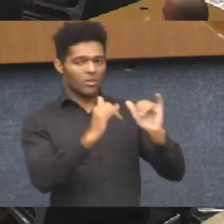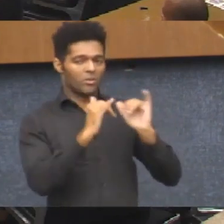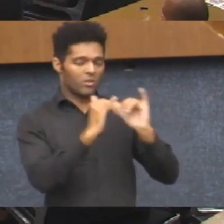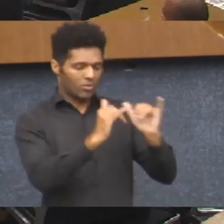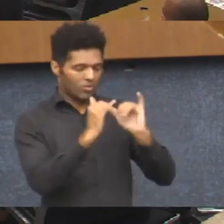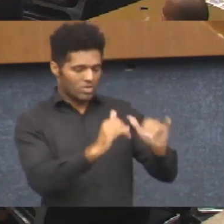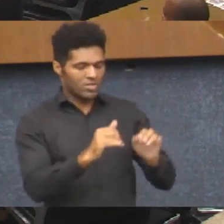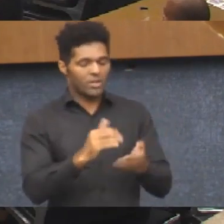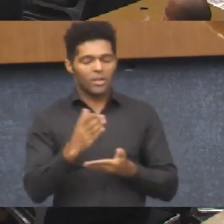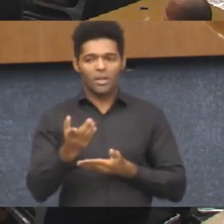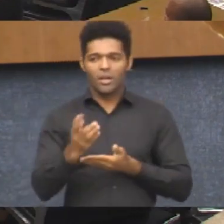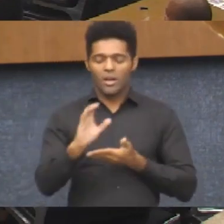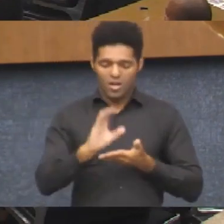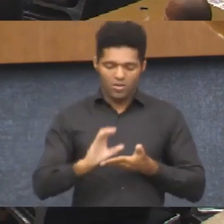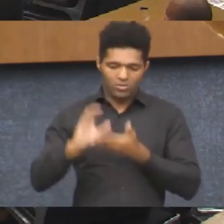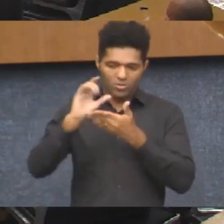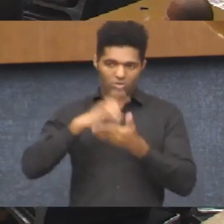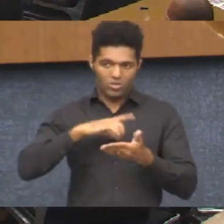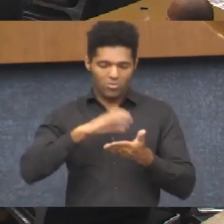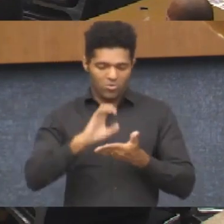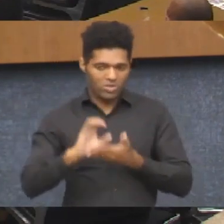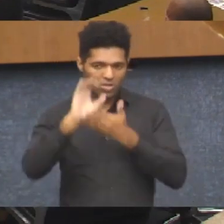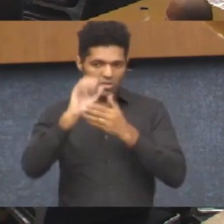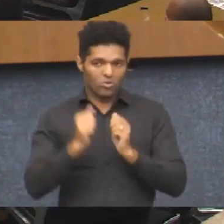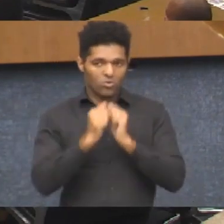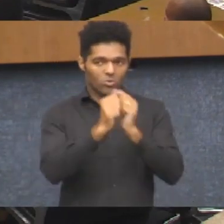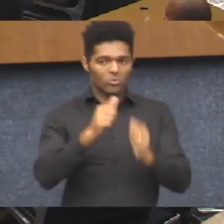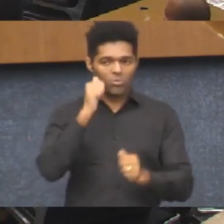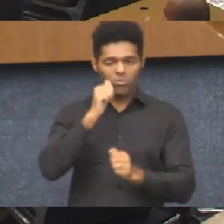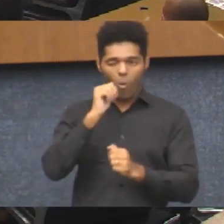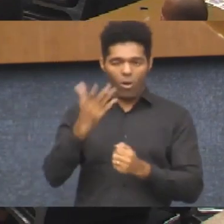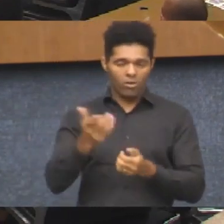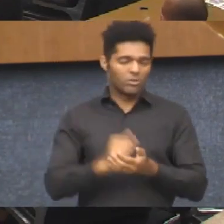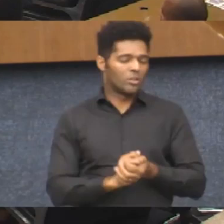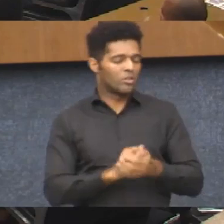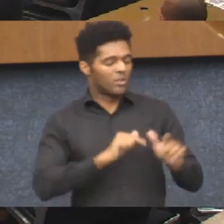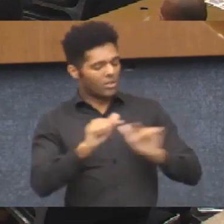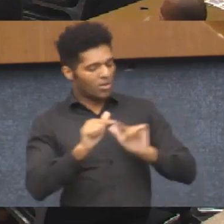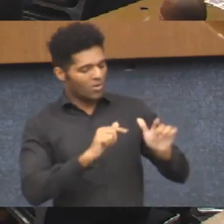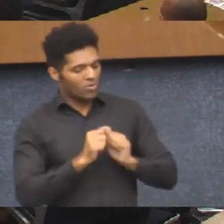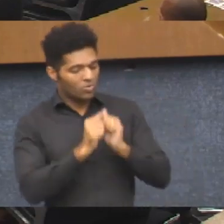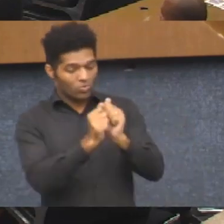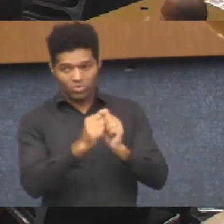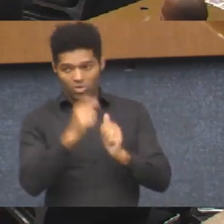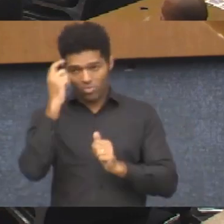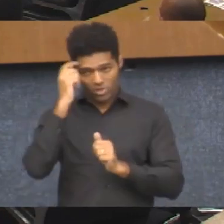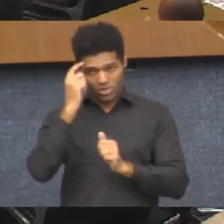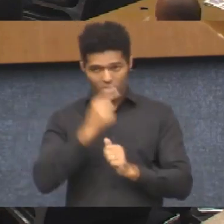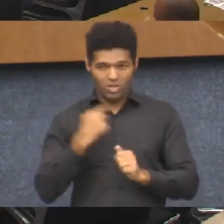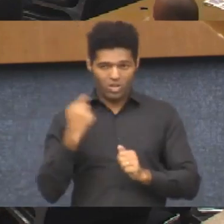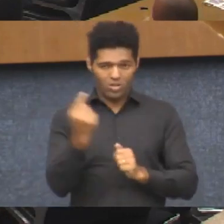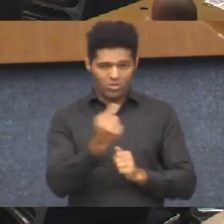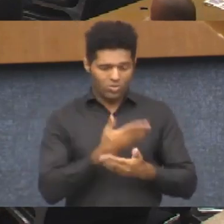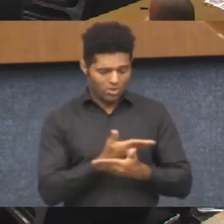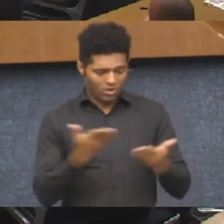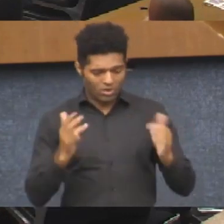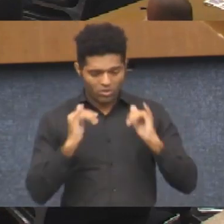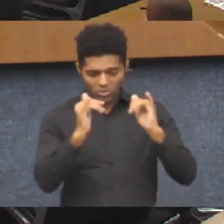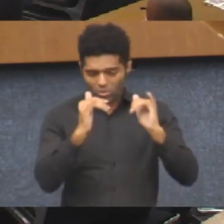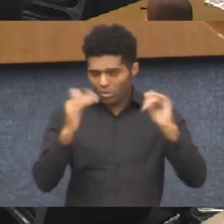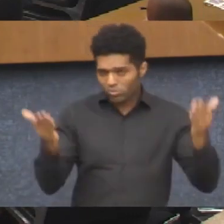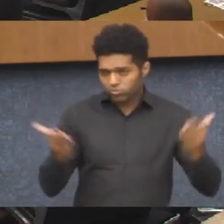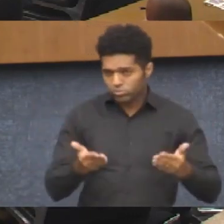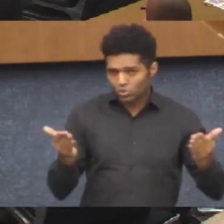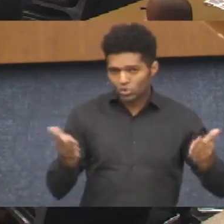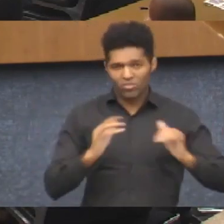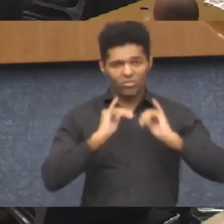estadual de saúde, né? E a gente vem fazendo um trabalho juntos. E eu acho que é isso, gente. É o recado que eu queria deixar aqui hoje é